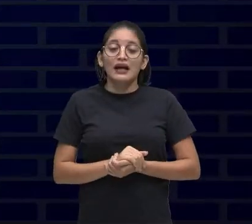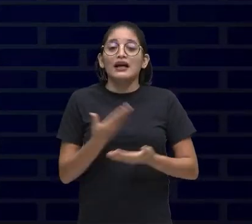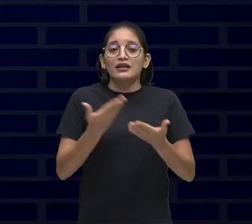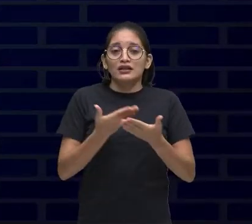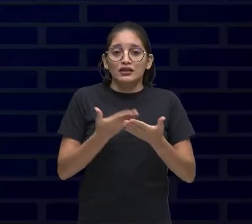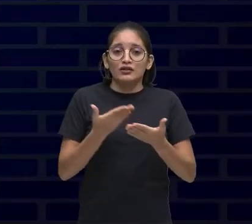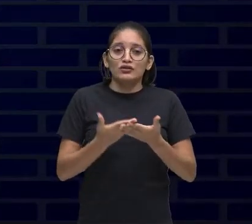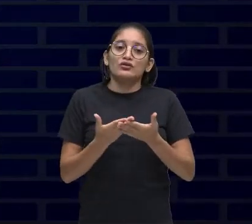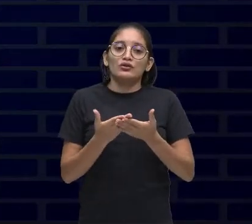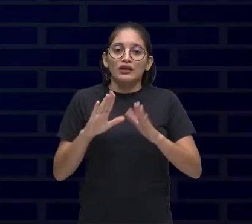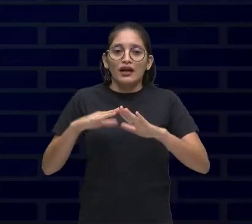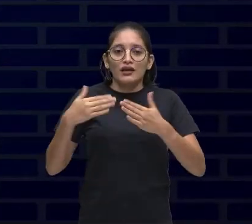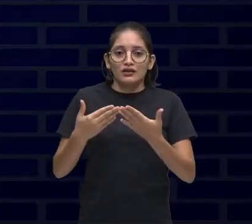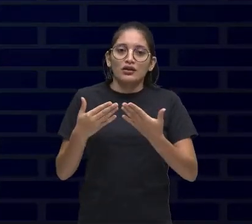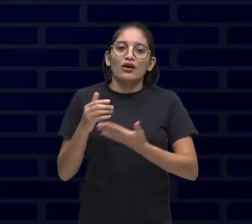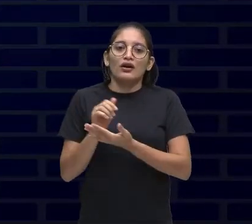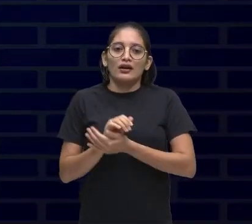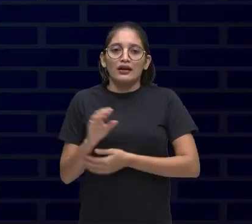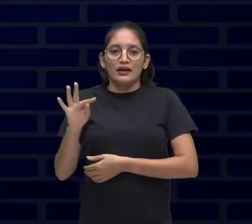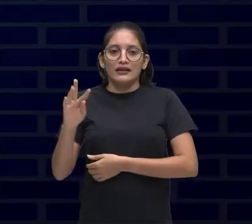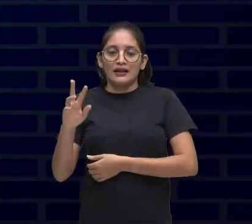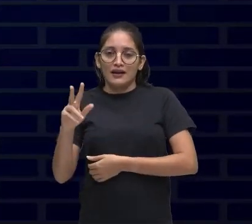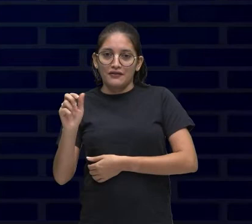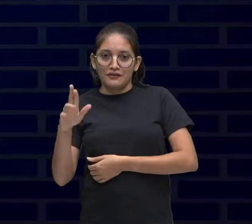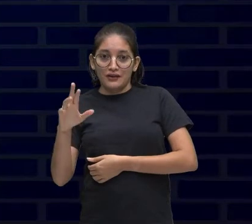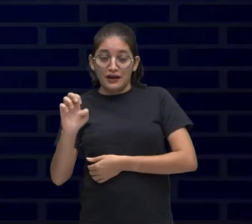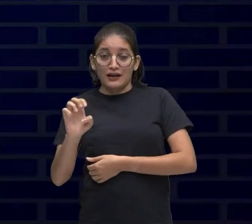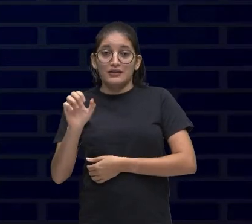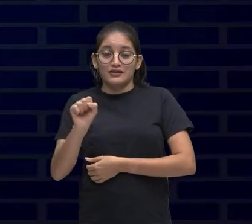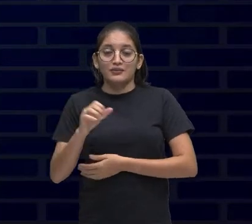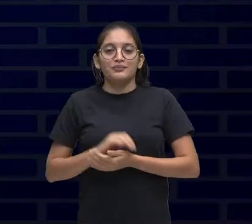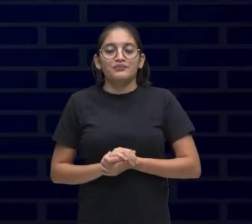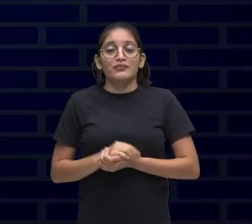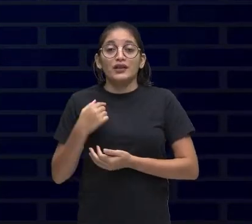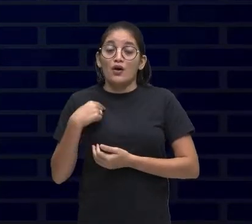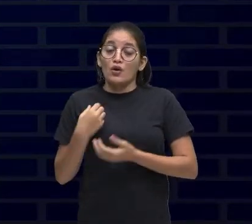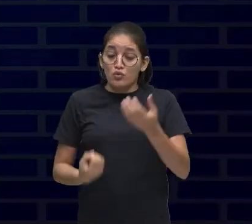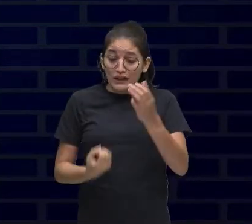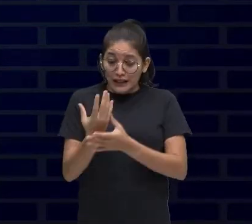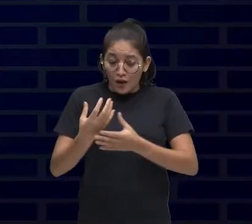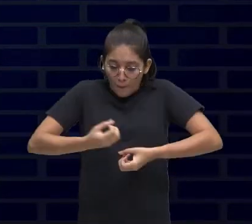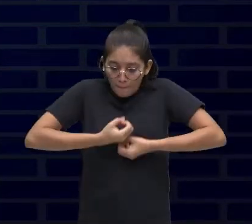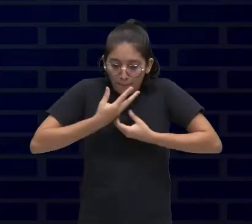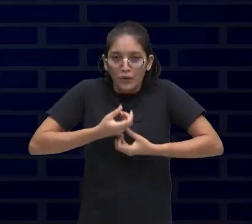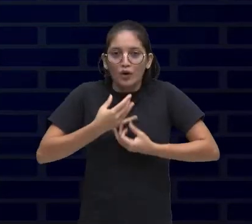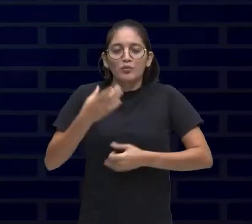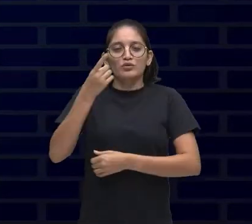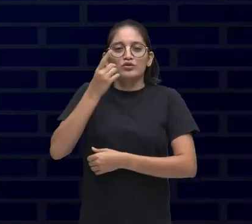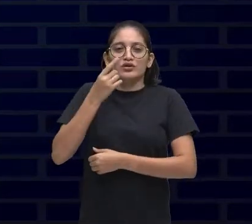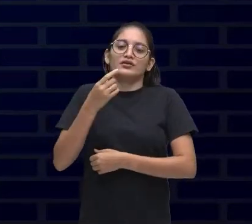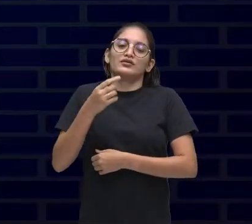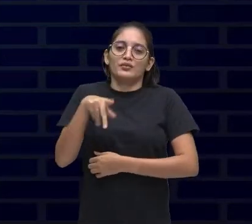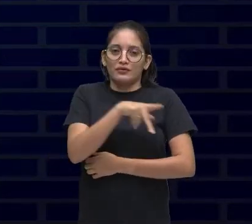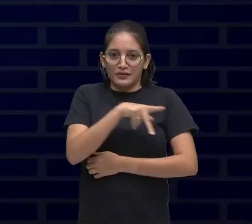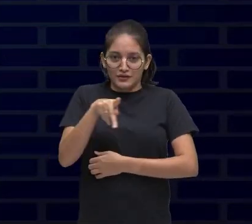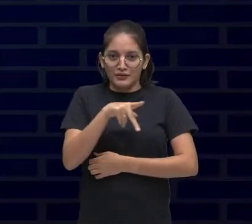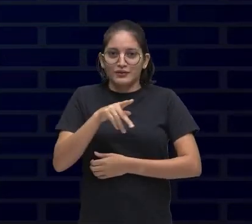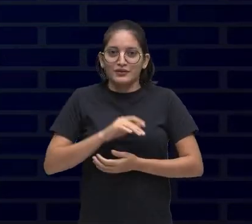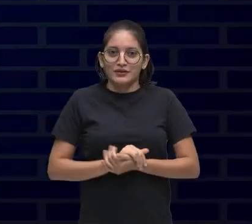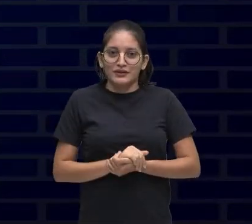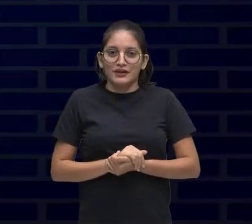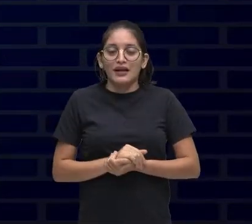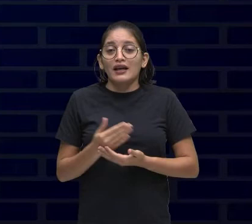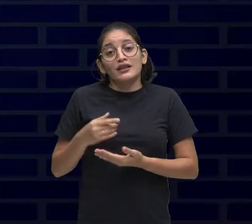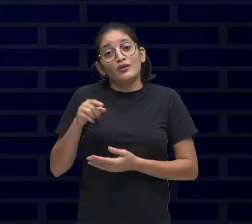Adelaide Tavares de Macedo. Eu fiz um poema de minha autoria para o Dia dos Professores e eu espero que